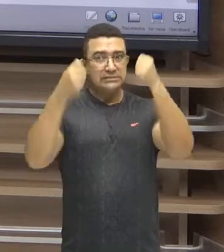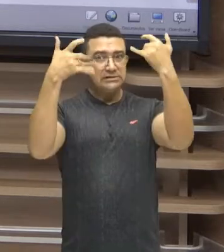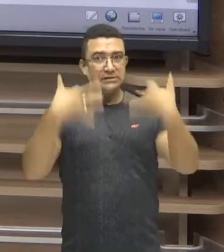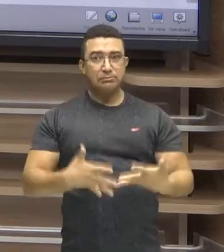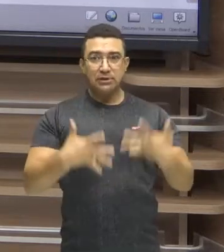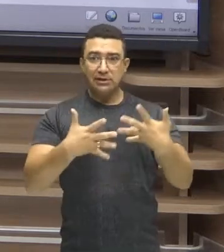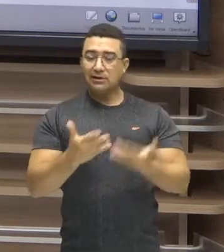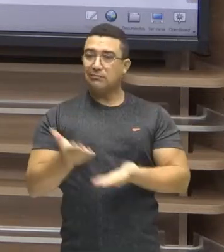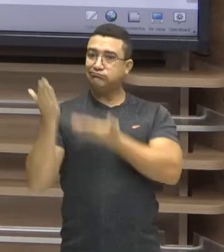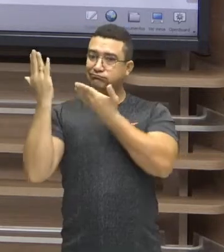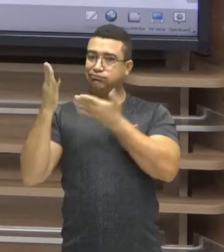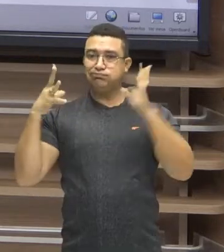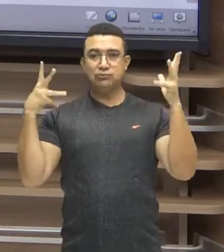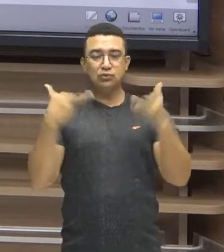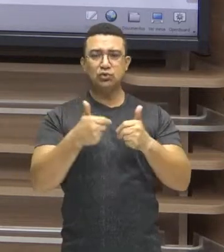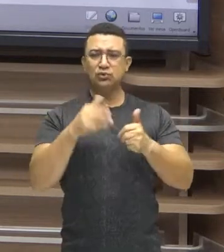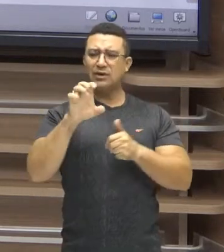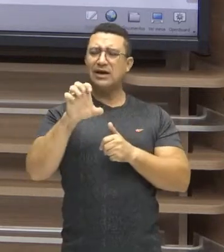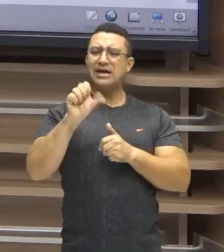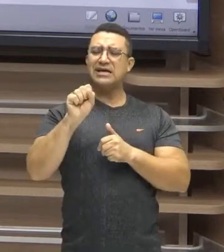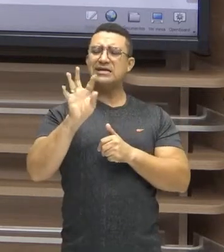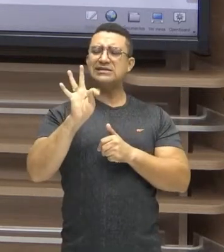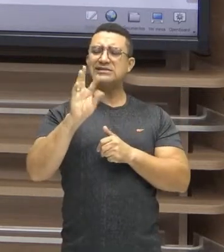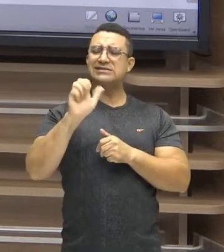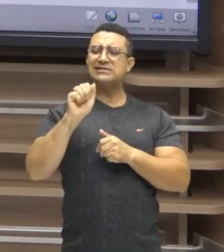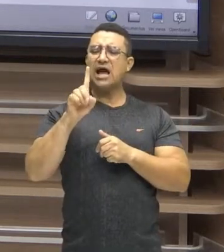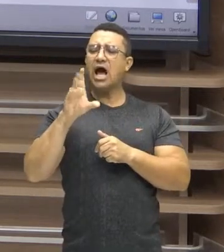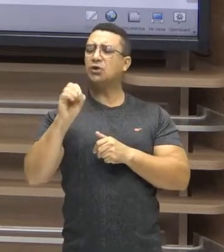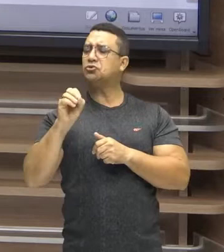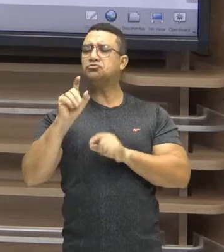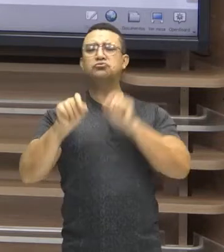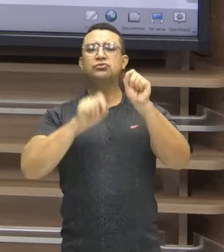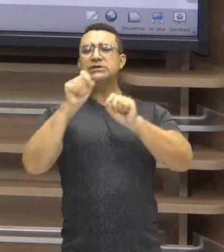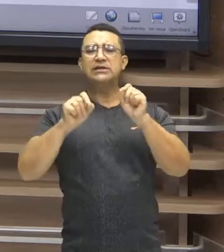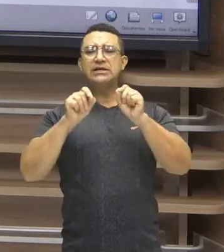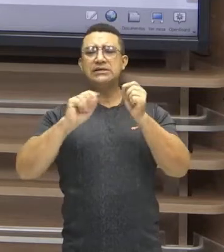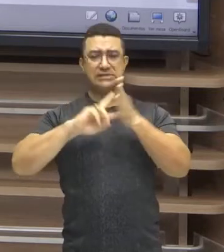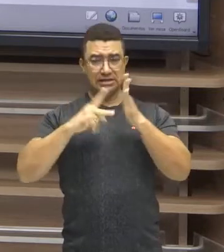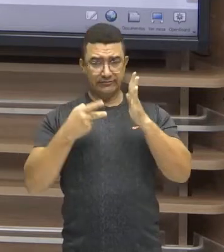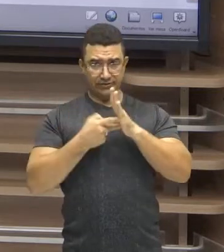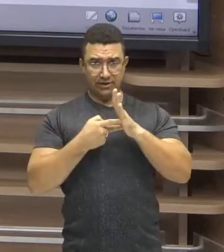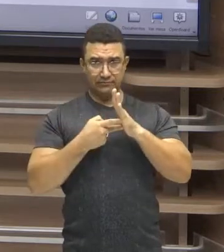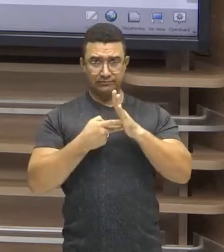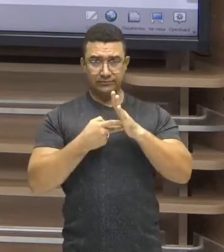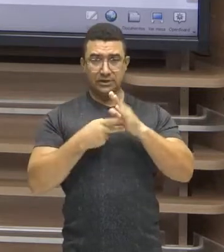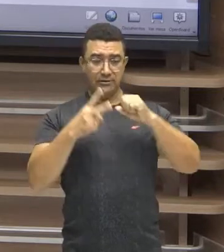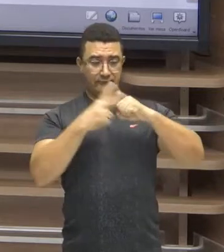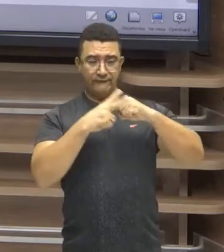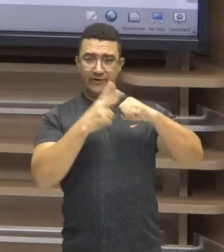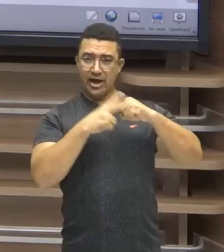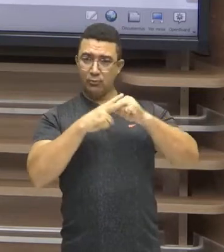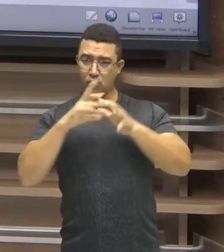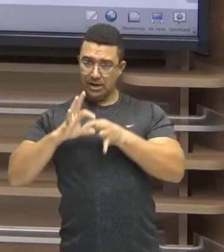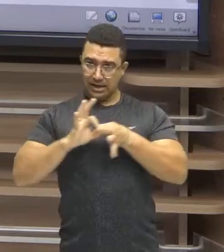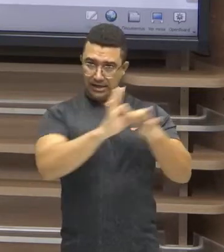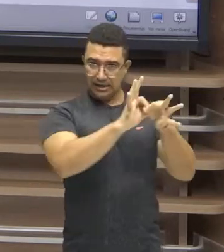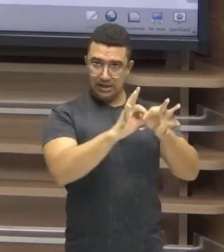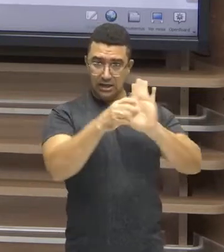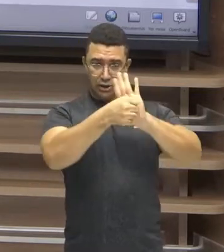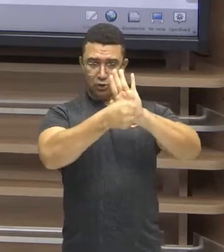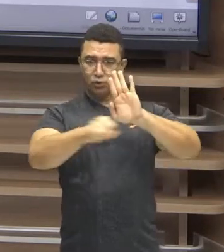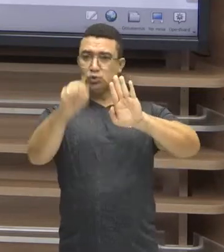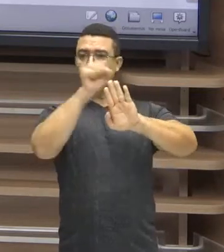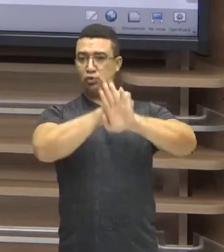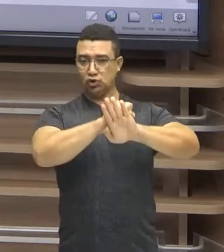o que é isso. Estado, sim. O verbo de ligação, ele vai ligar o sujeito à